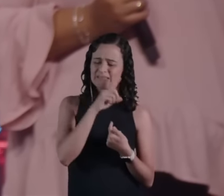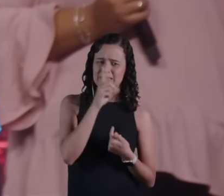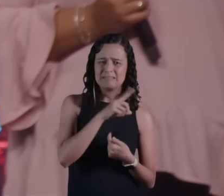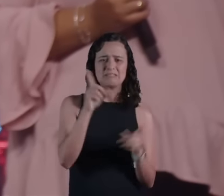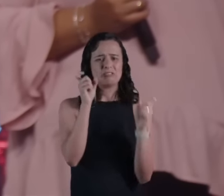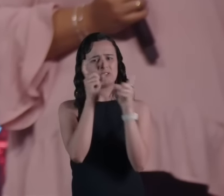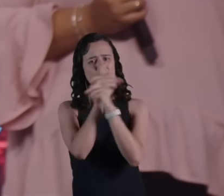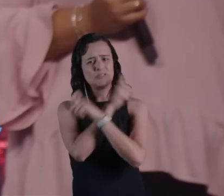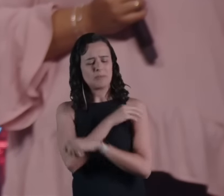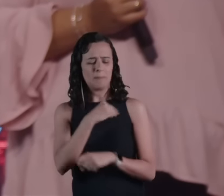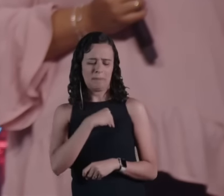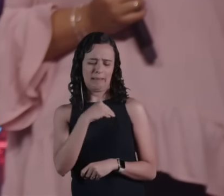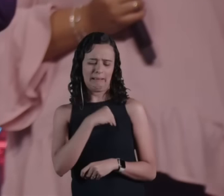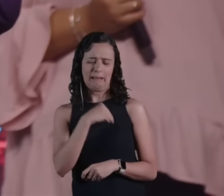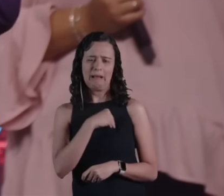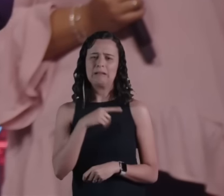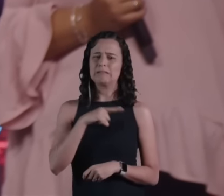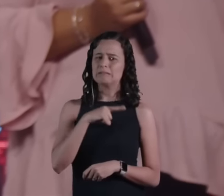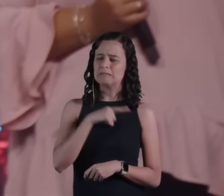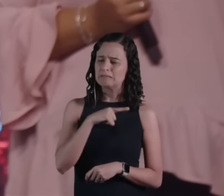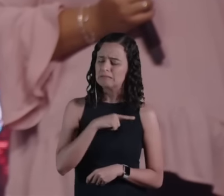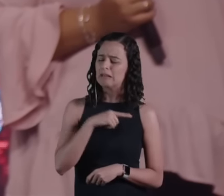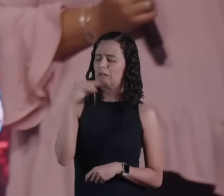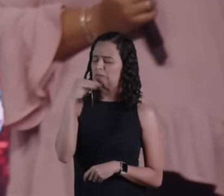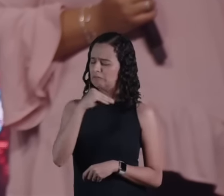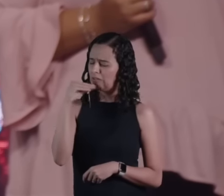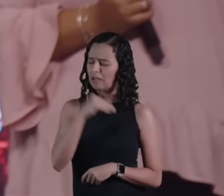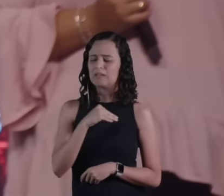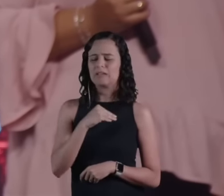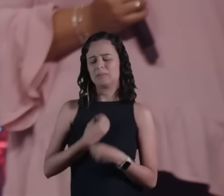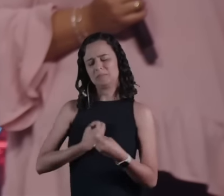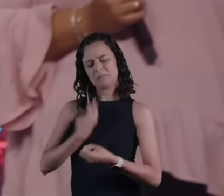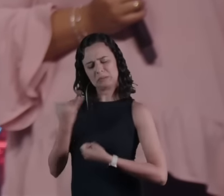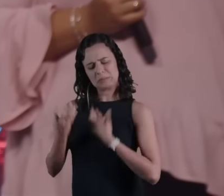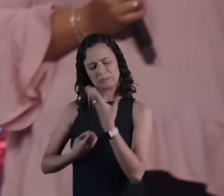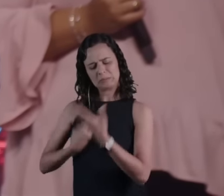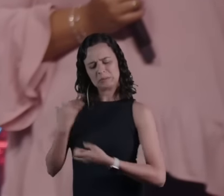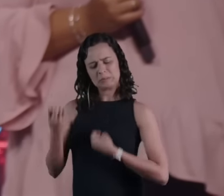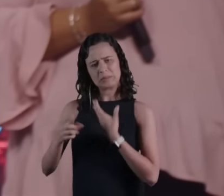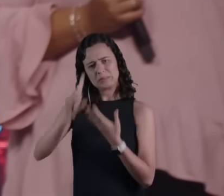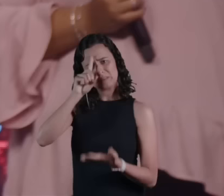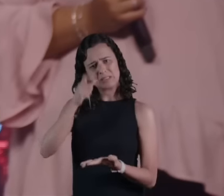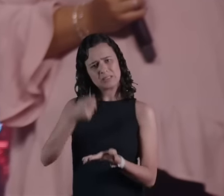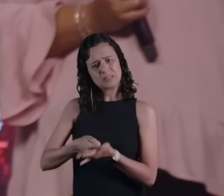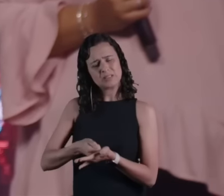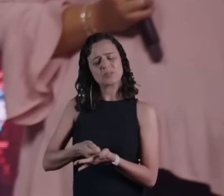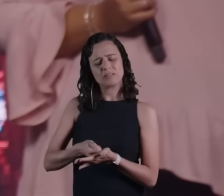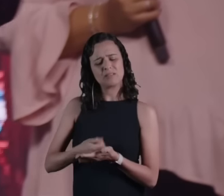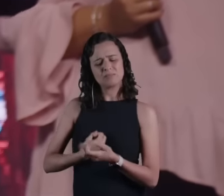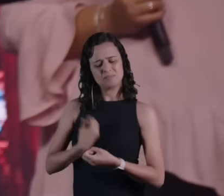os nossos pecados. Nós entregamos, ó Deus, as nossas decisões